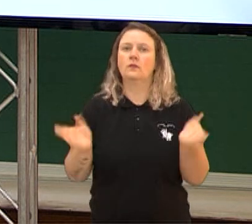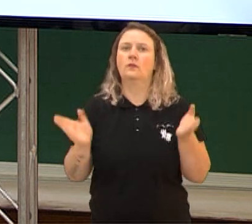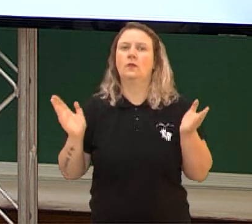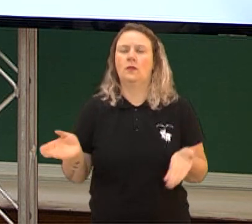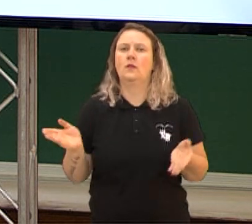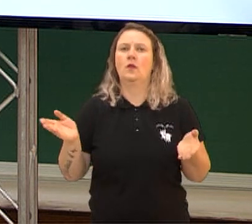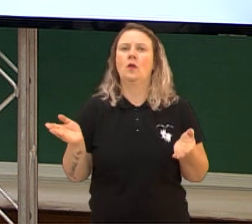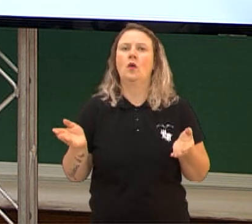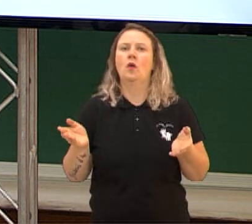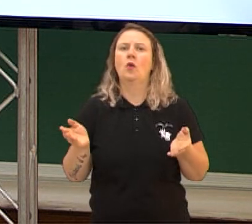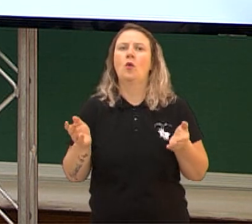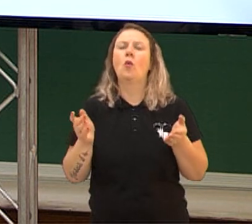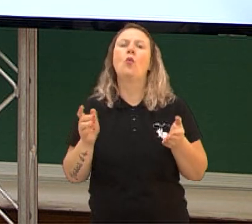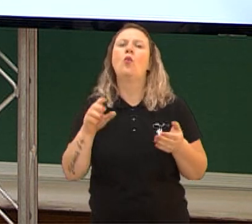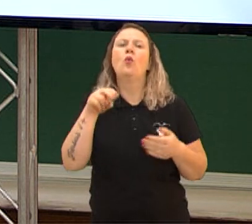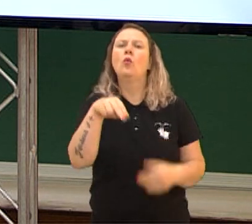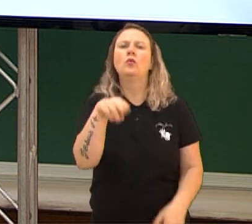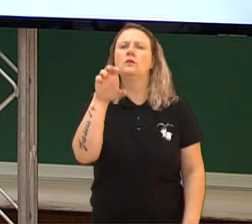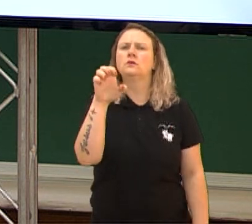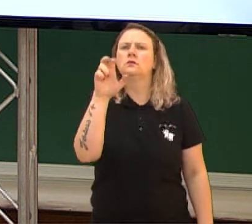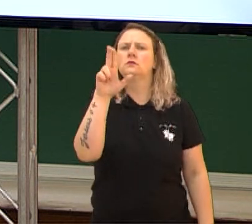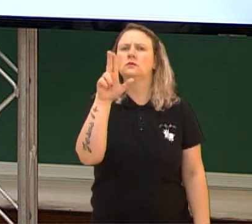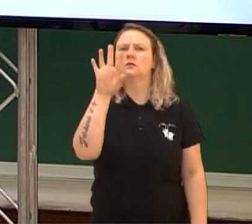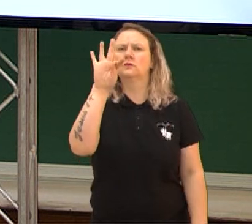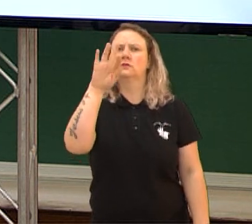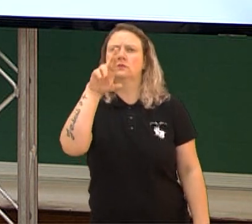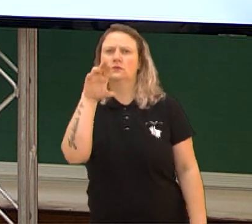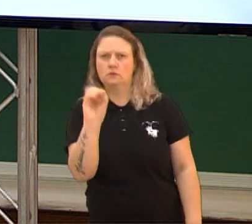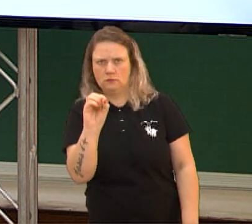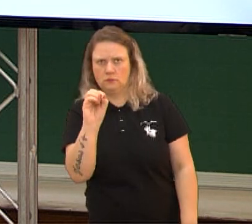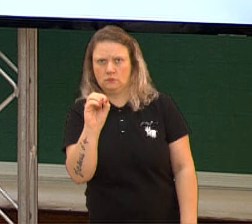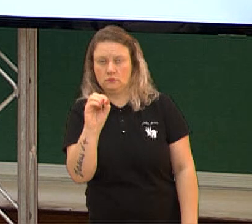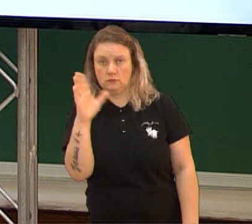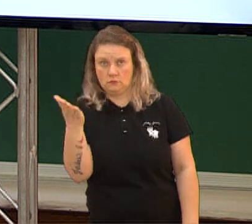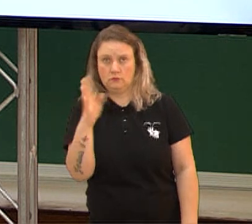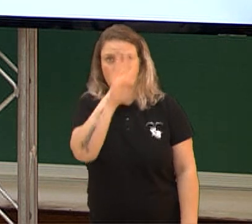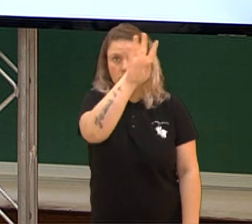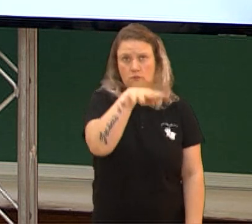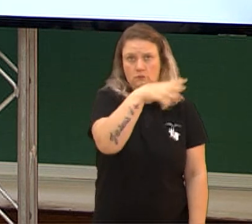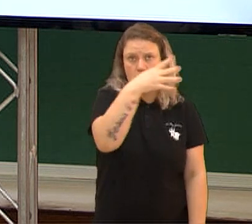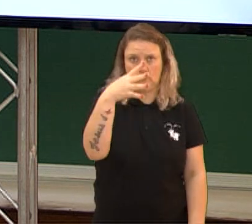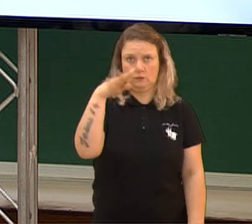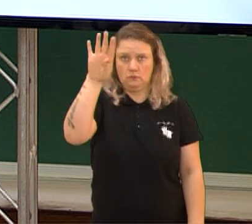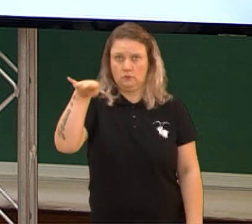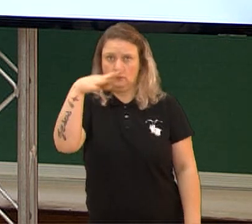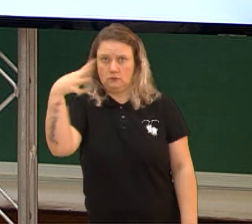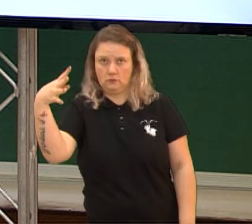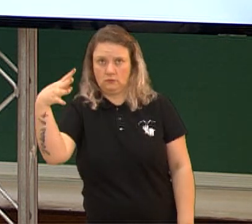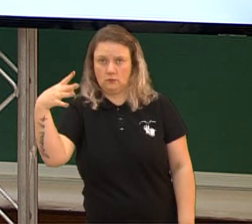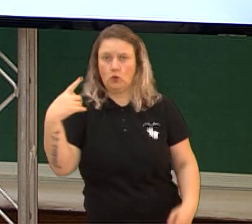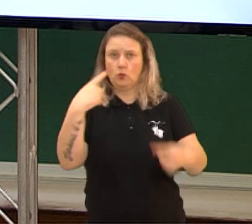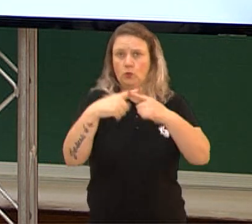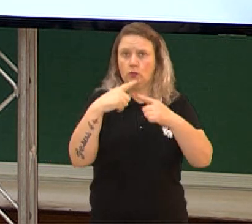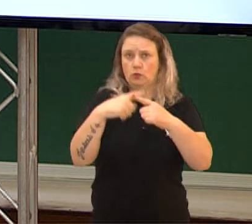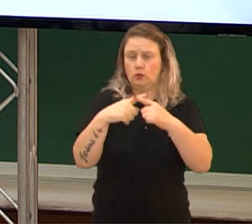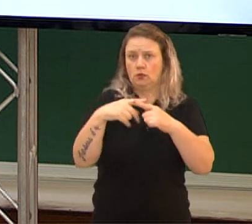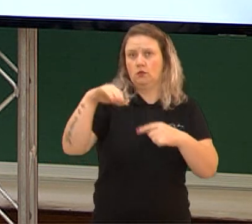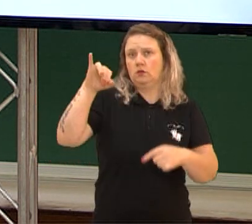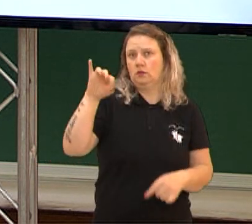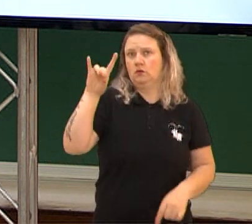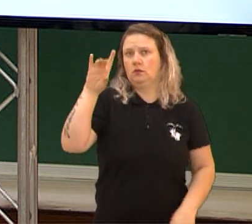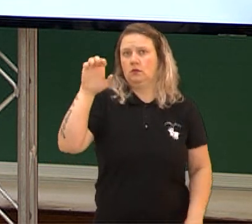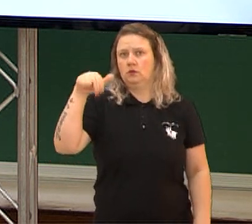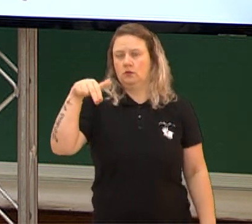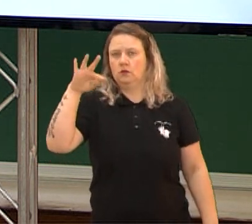neutro, importante. Se eu pegar uma matriz e multiplicar pela sua identidade, ou pegar a identidade e multiplicar pela matriz, eu